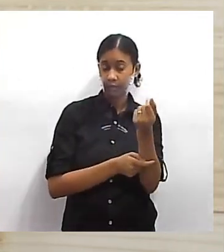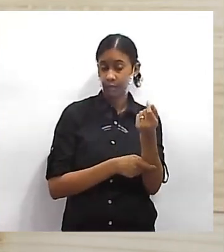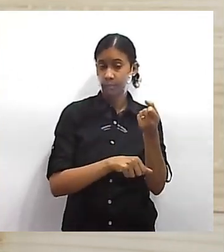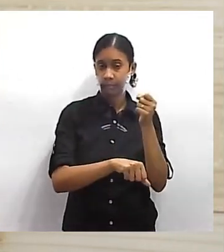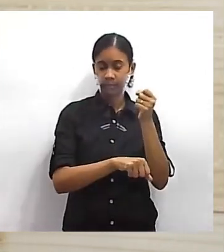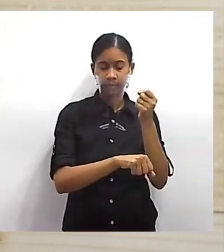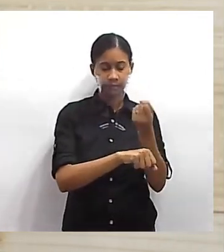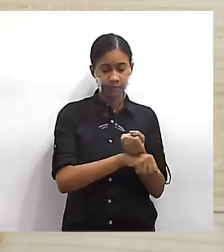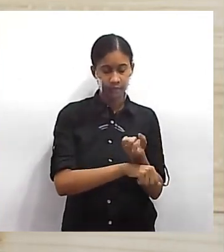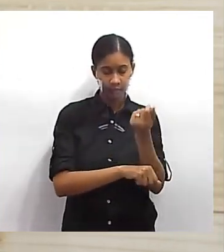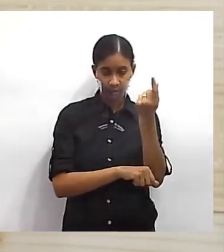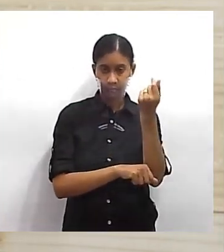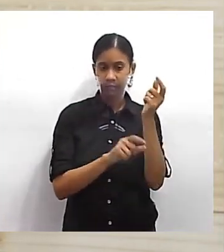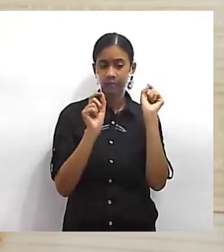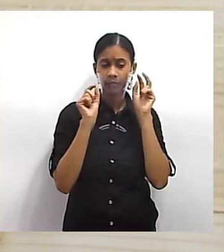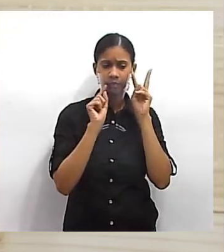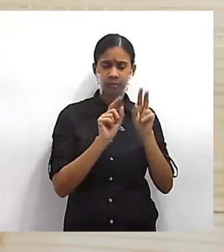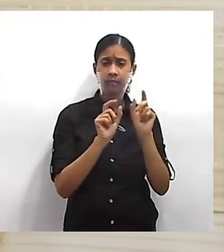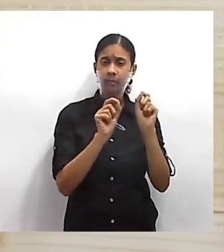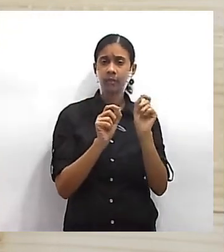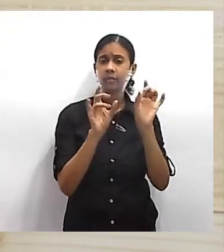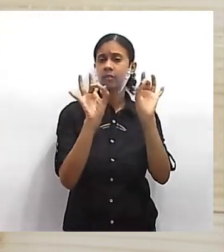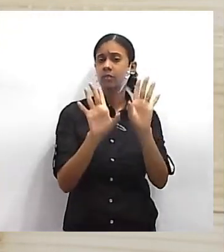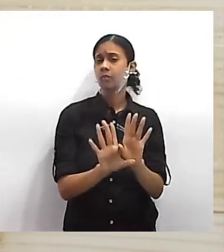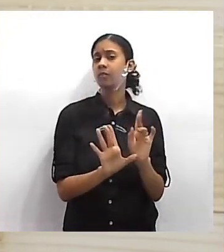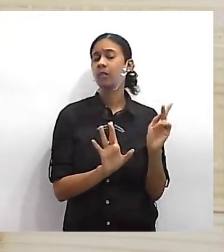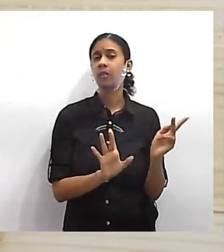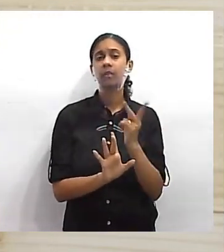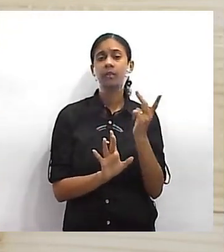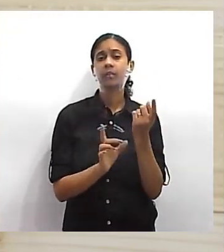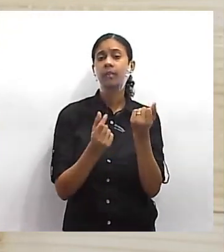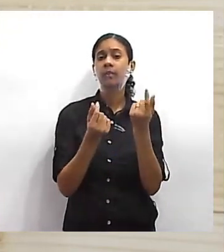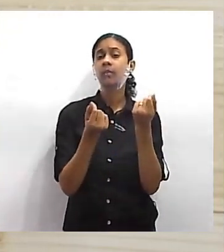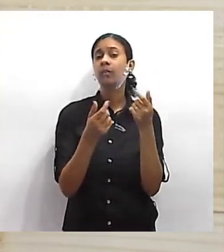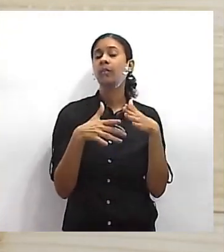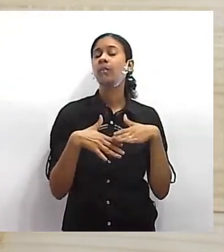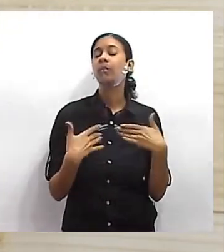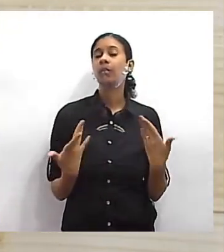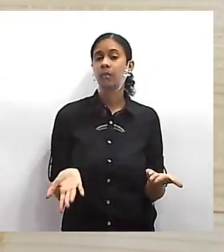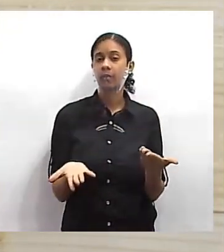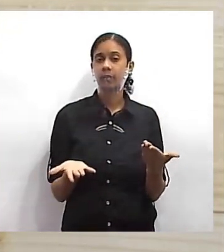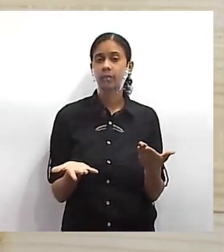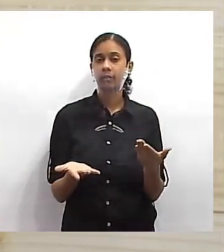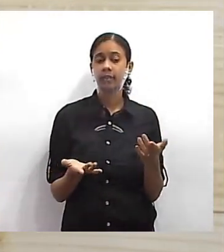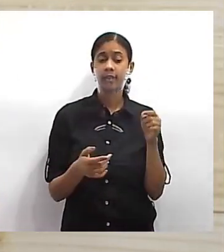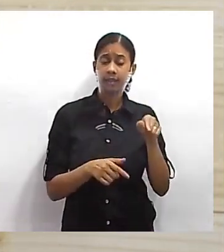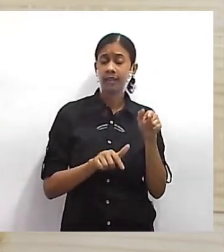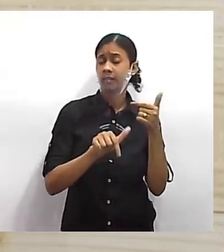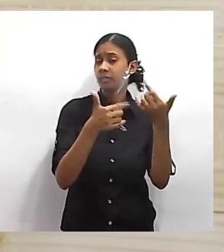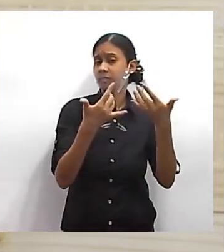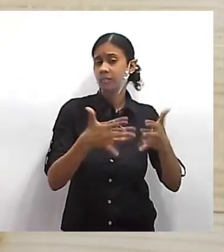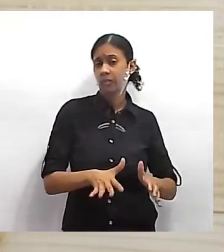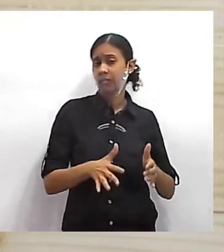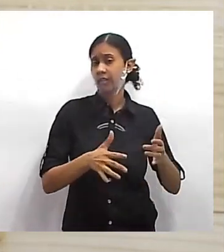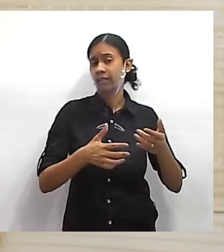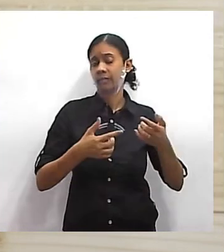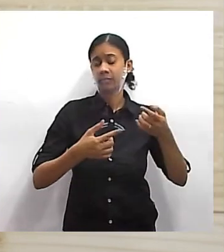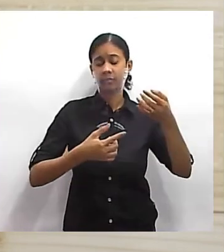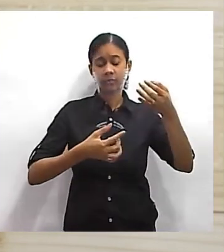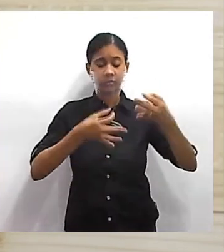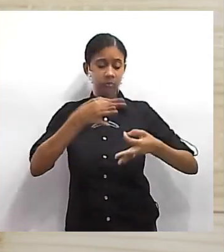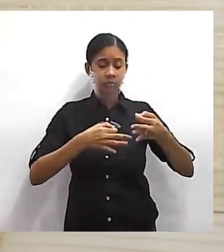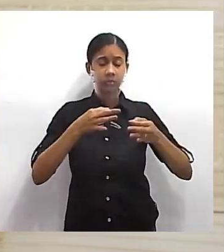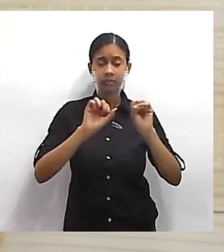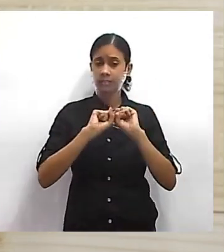o lucro, tão somente o lucro. Não visa, o mercado não tem intenção, não é intenção do mercado promover justiça social,